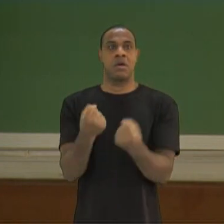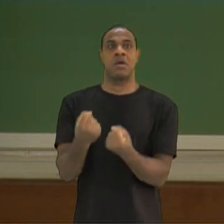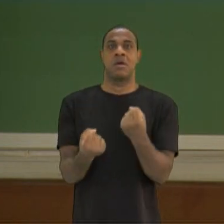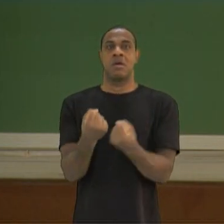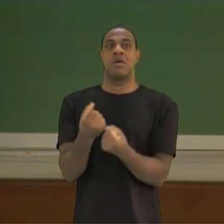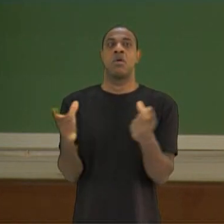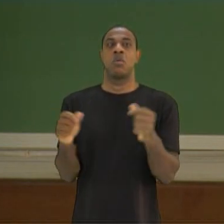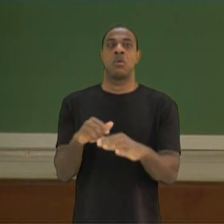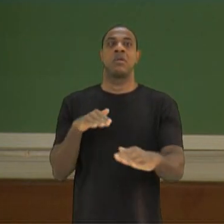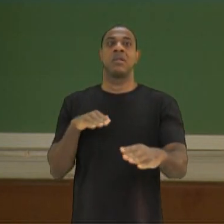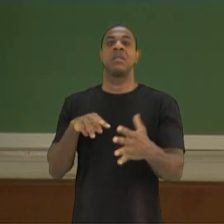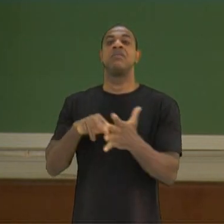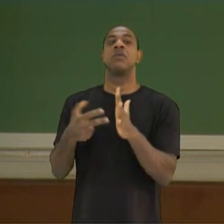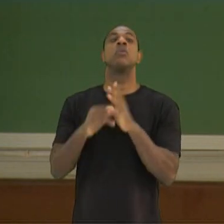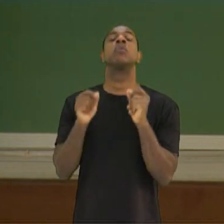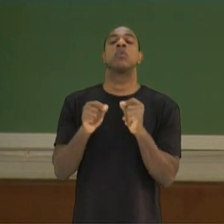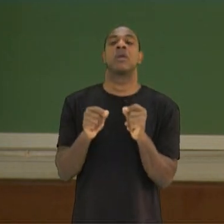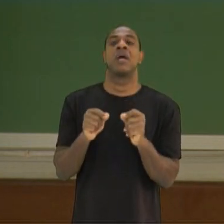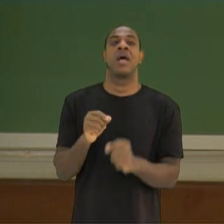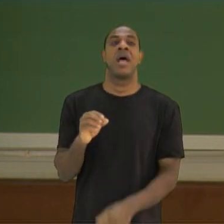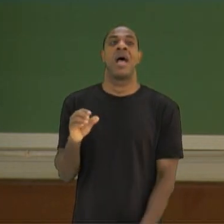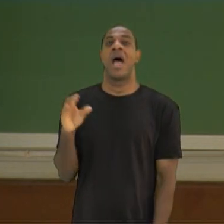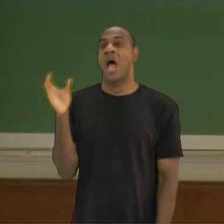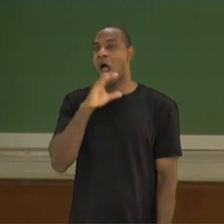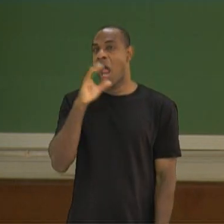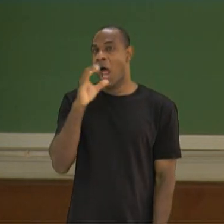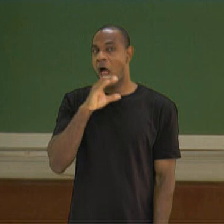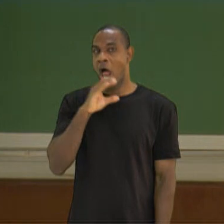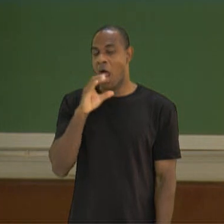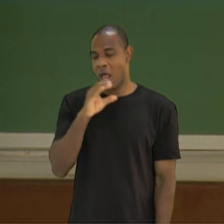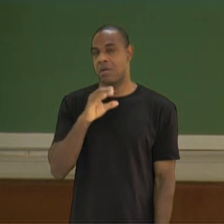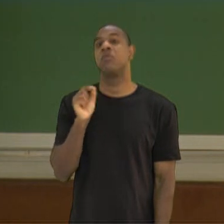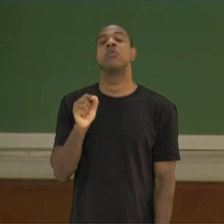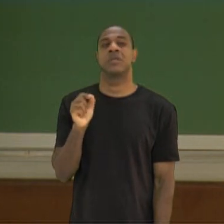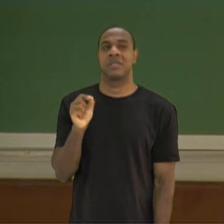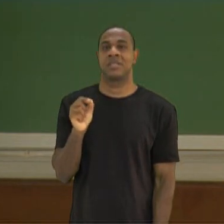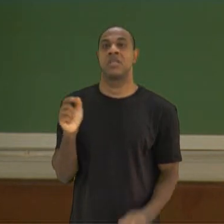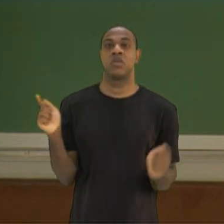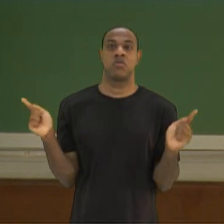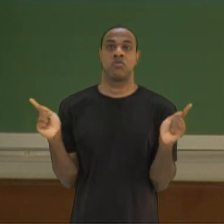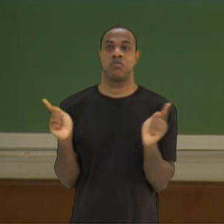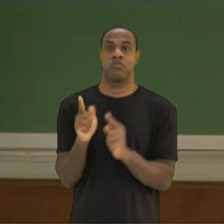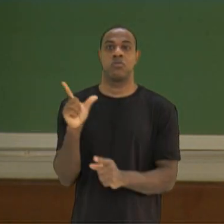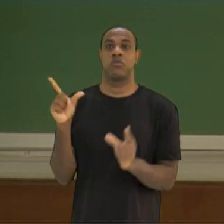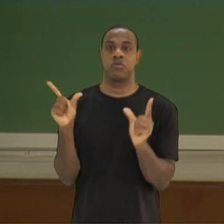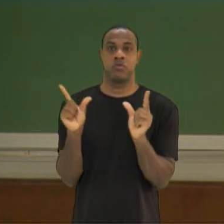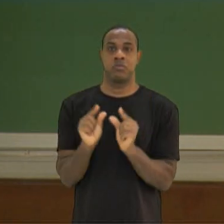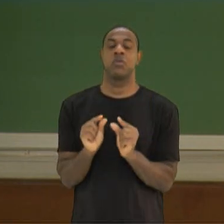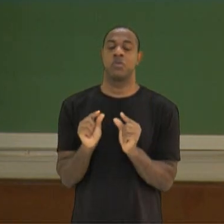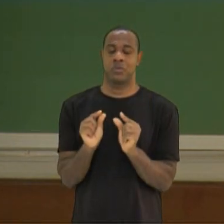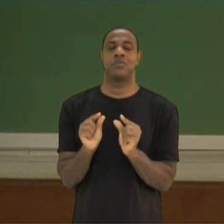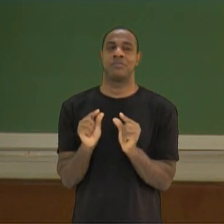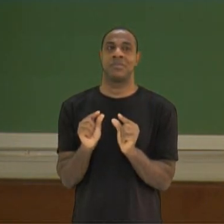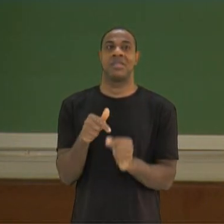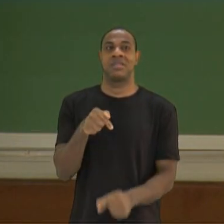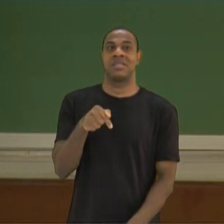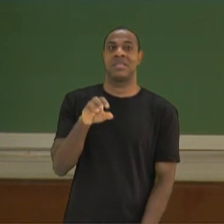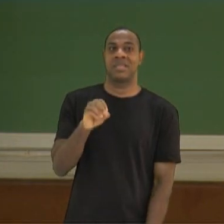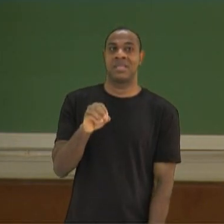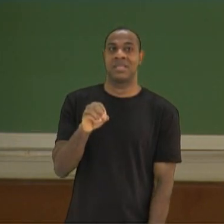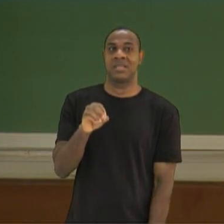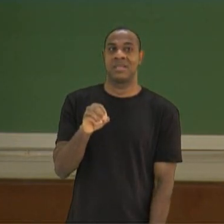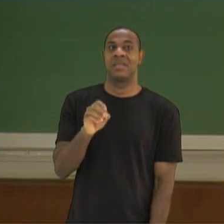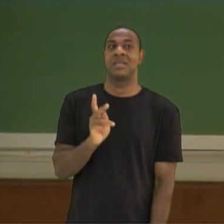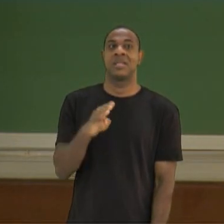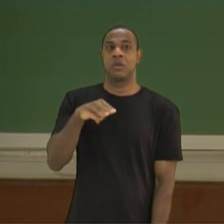quê? Significa que a velocidade dele diminuiu 70 km por hora em 15 segundos. Isso é